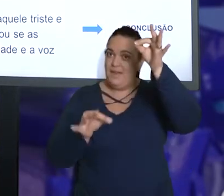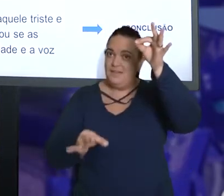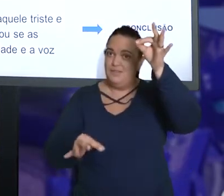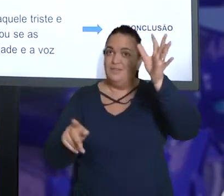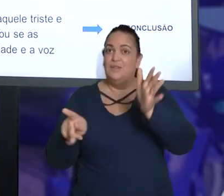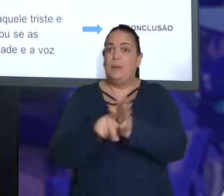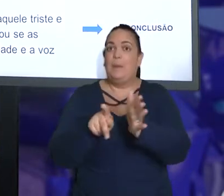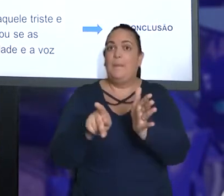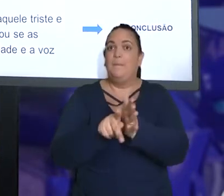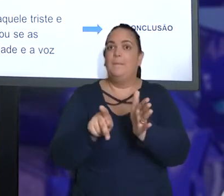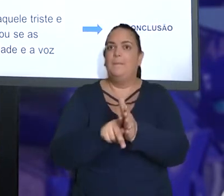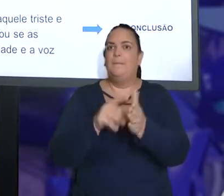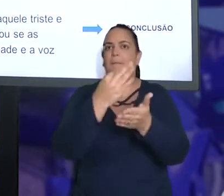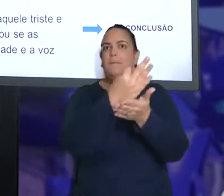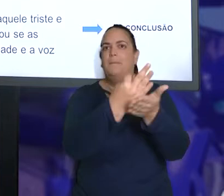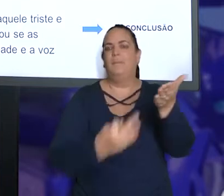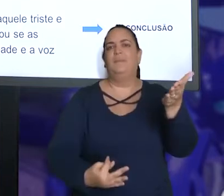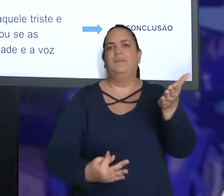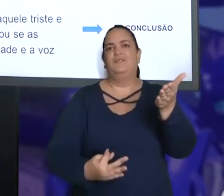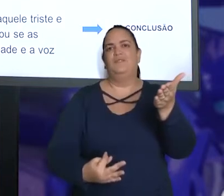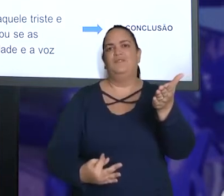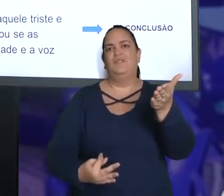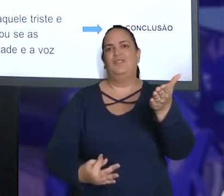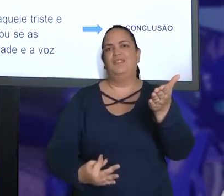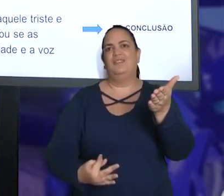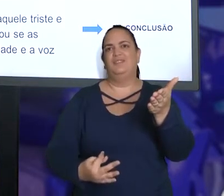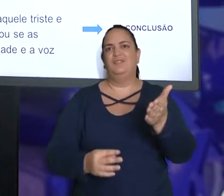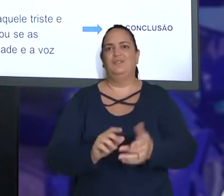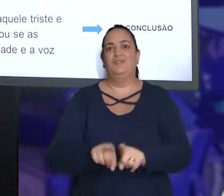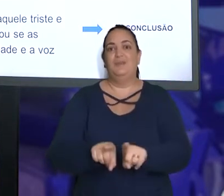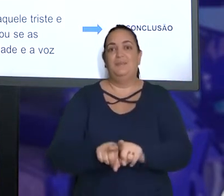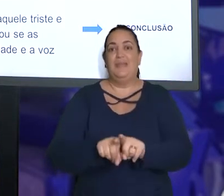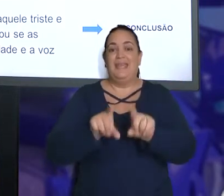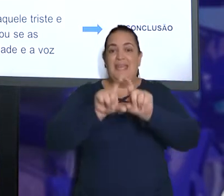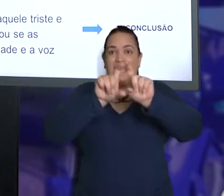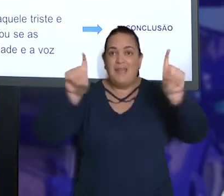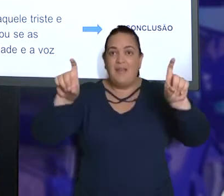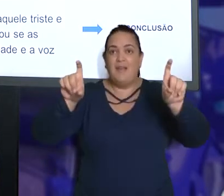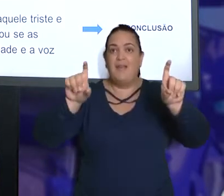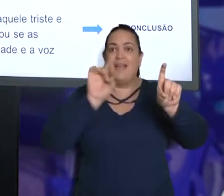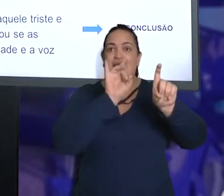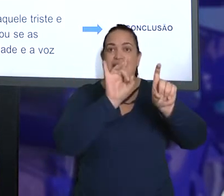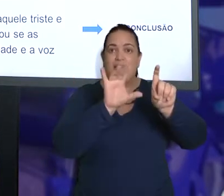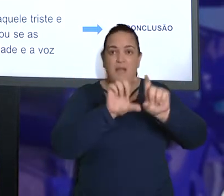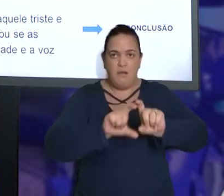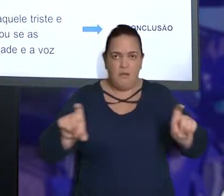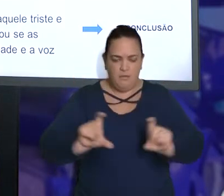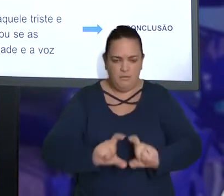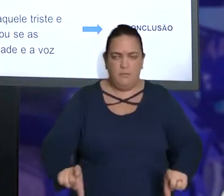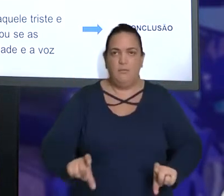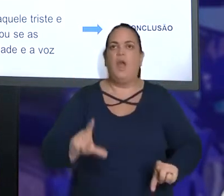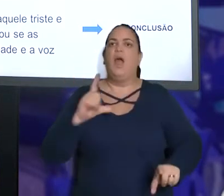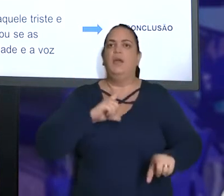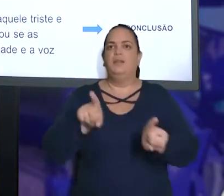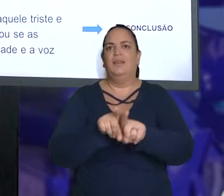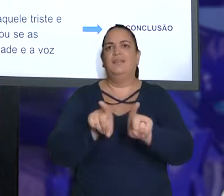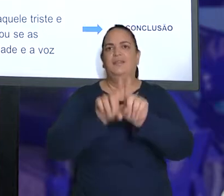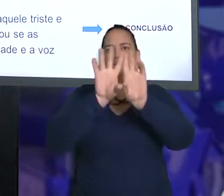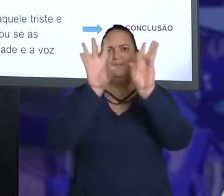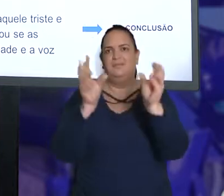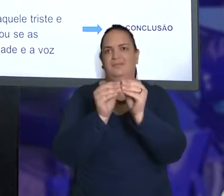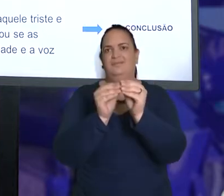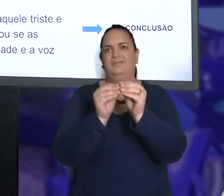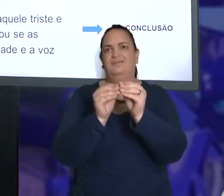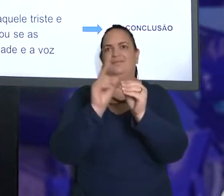não só no todo do texto de uma carta aberta, mas a cada parágrafo. Se você está tentando escrever redações de vestibulares, por exemplo, essa